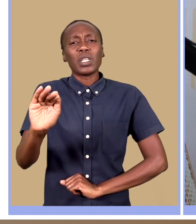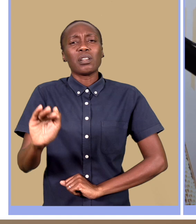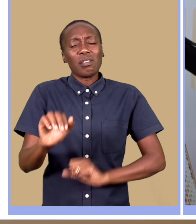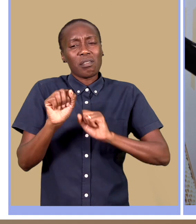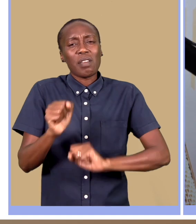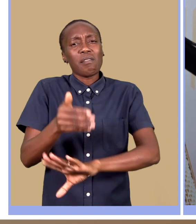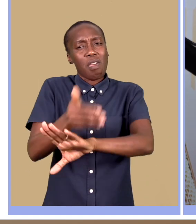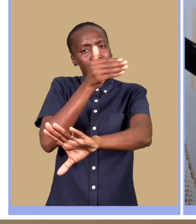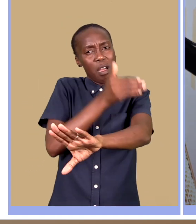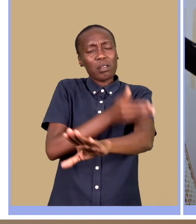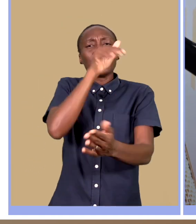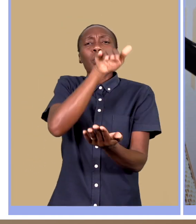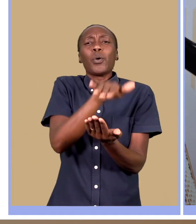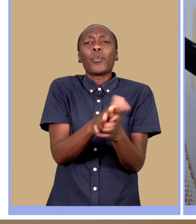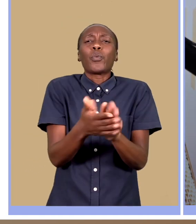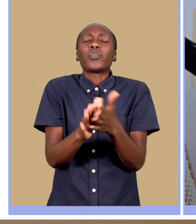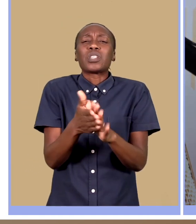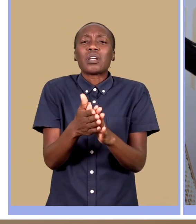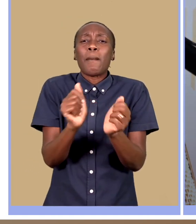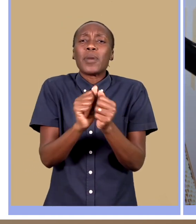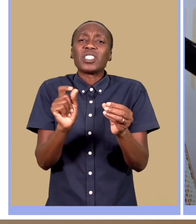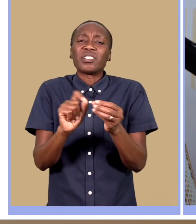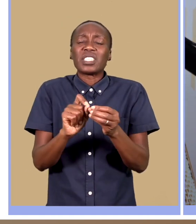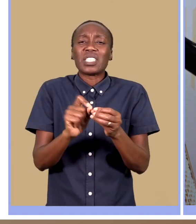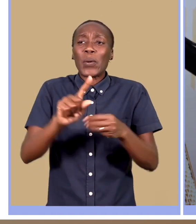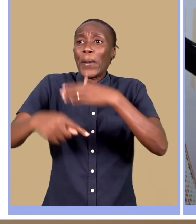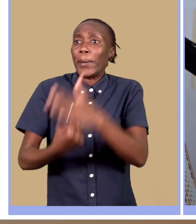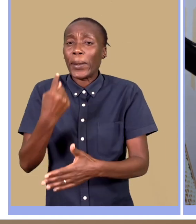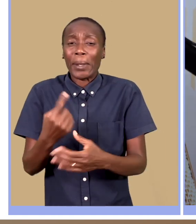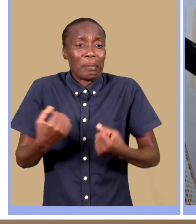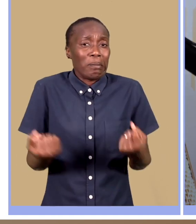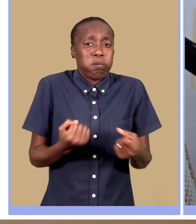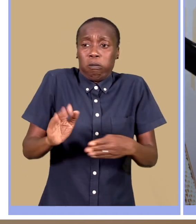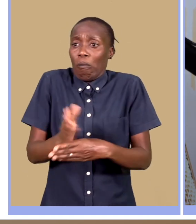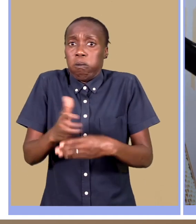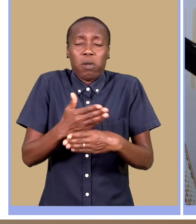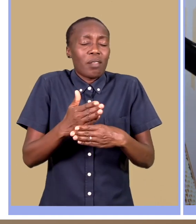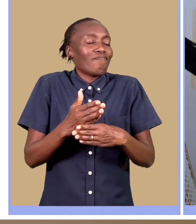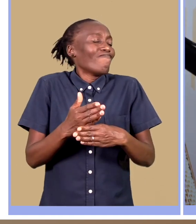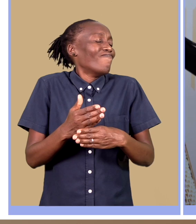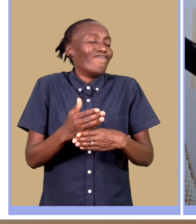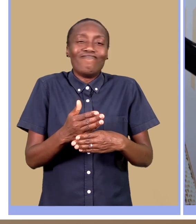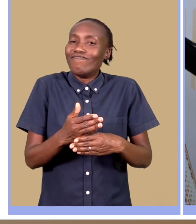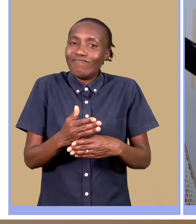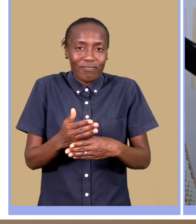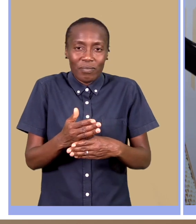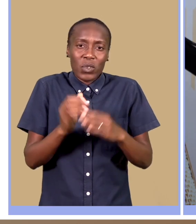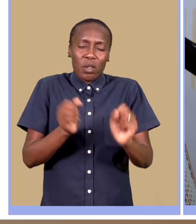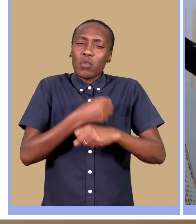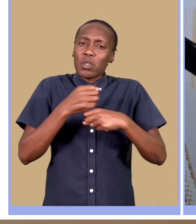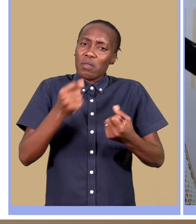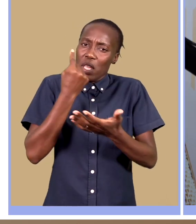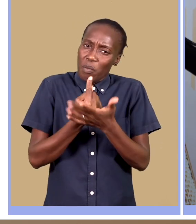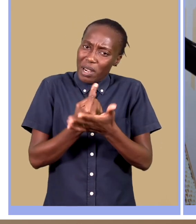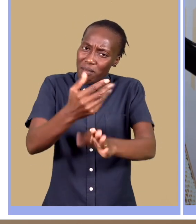comunidade deve estar preparada. Não podemos improvisar como aconteceu, né, com os últimos